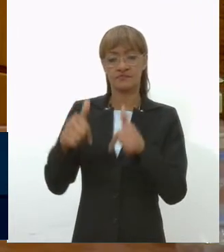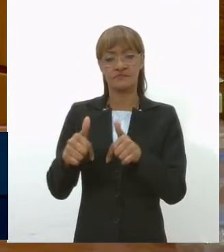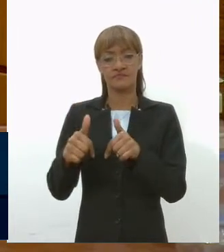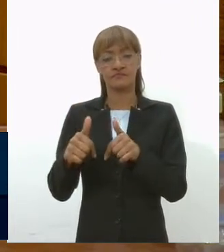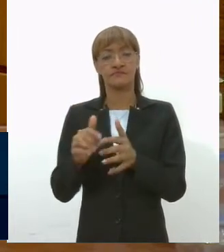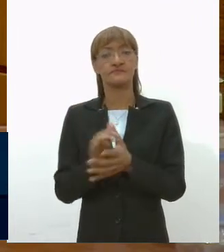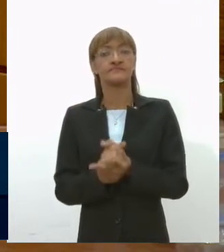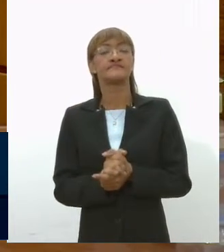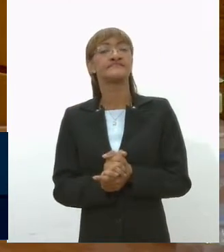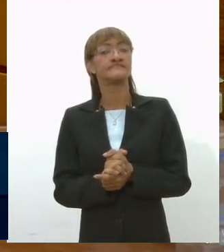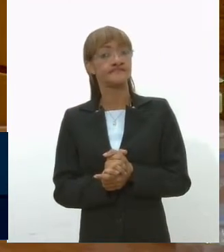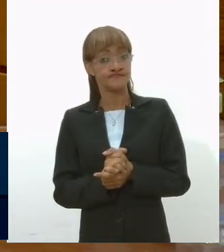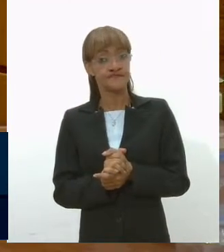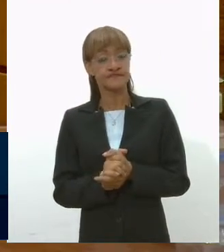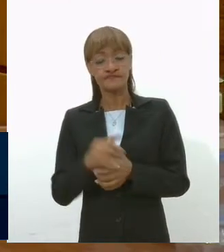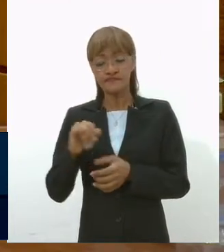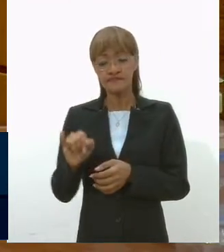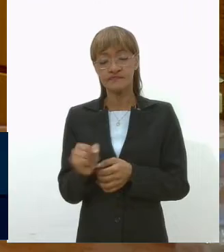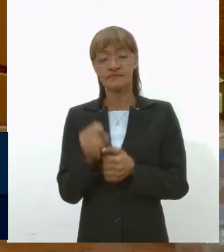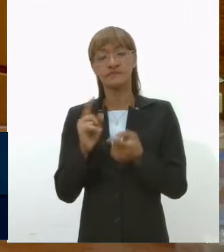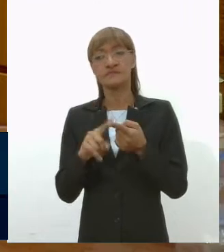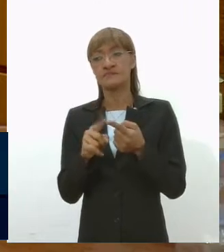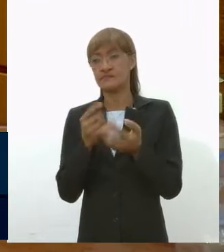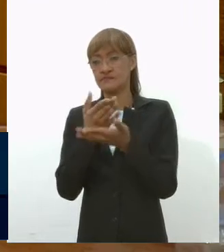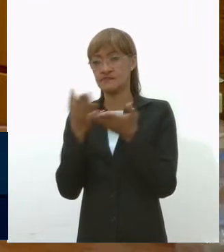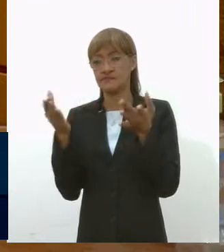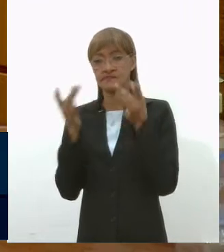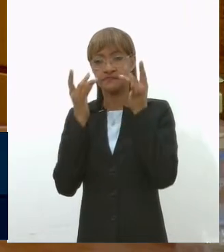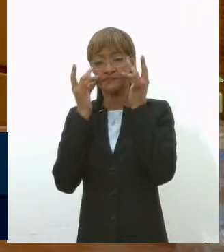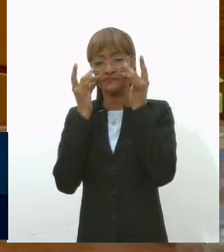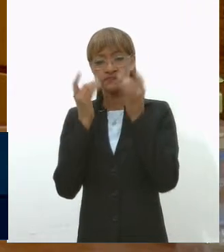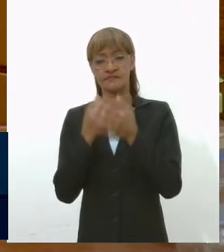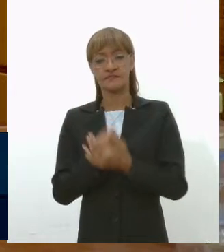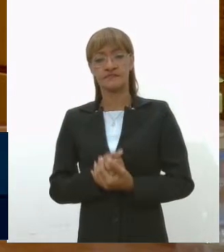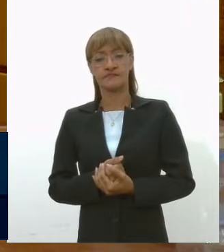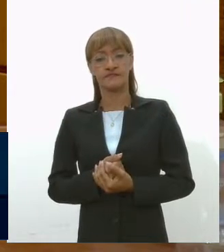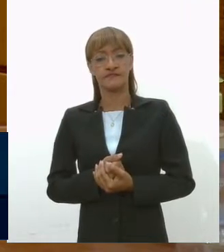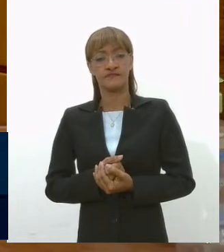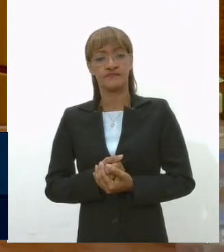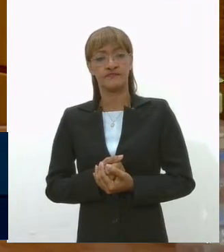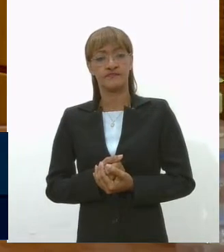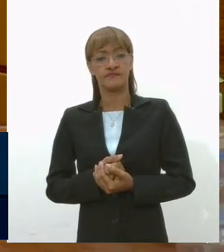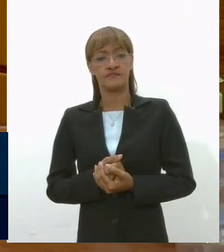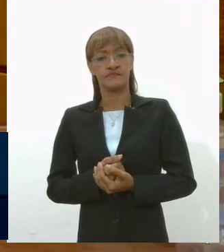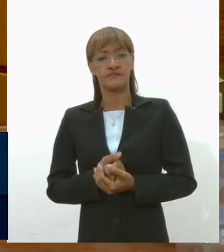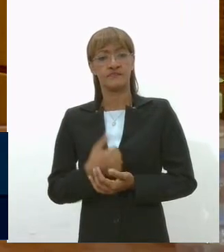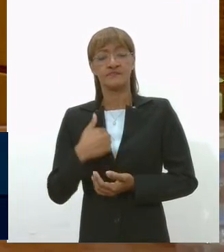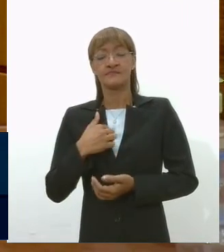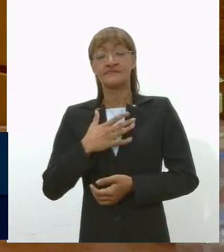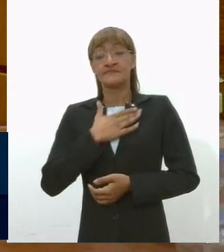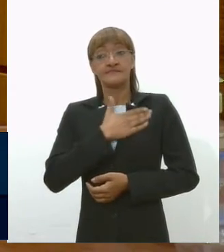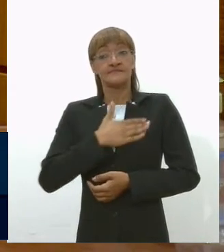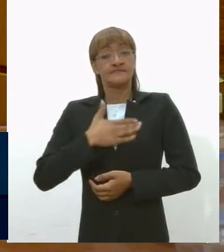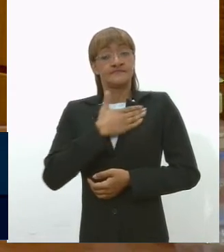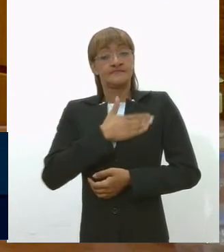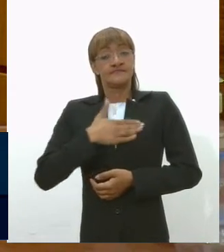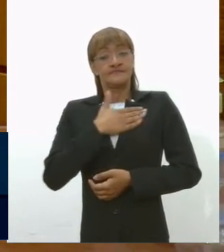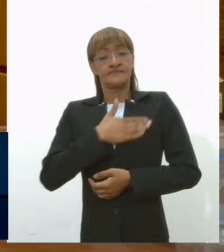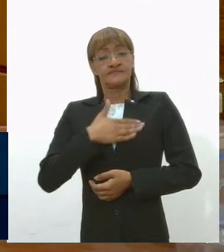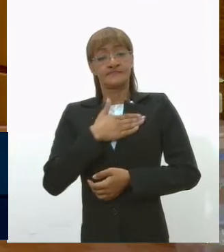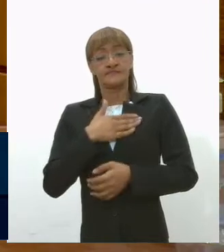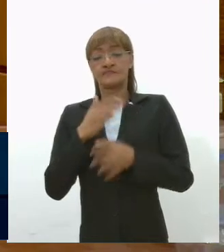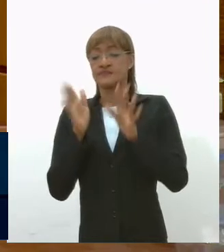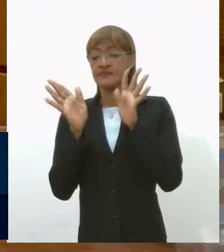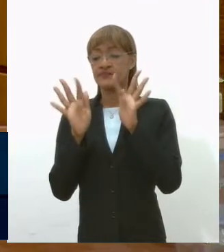aproveitar essa oportunidade aqui diante dos colegas para manifestar minha satisfação, a minha alegria